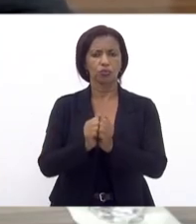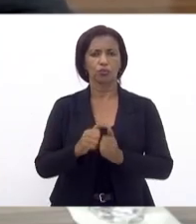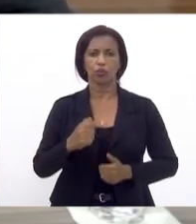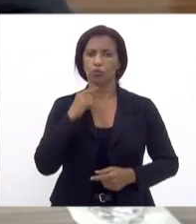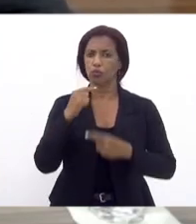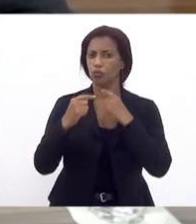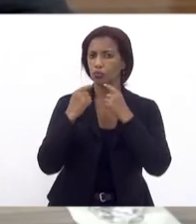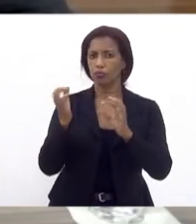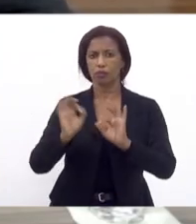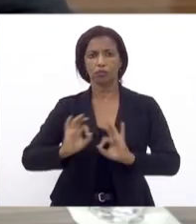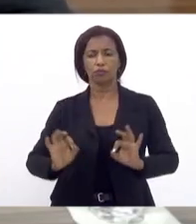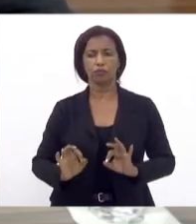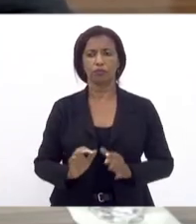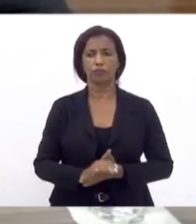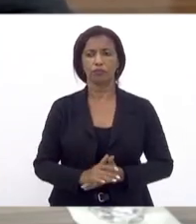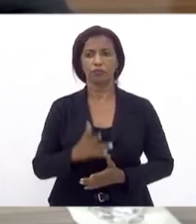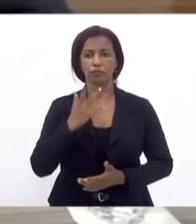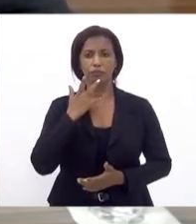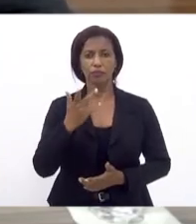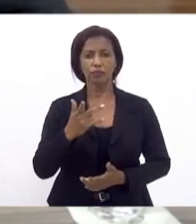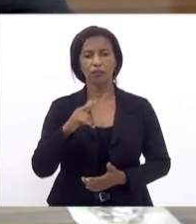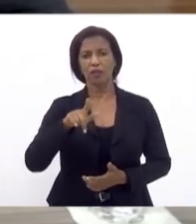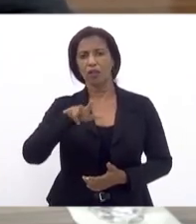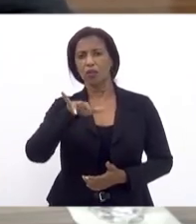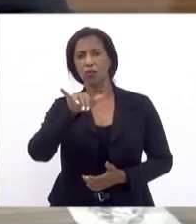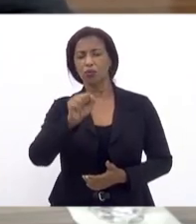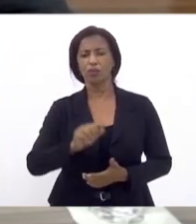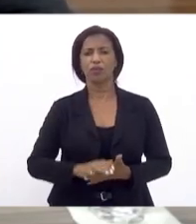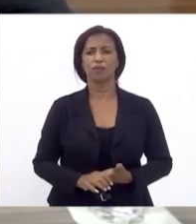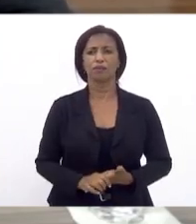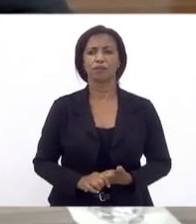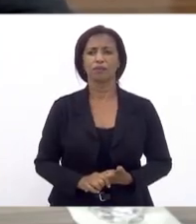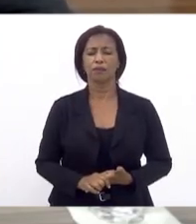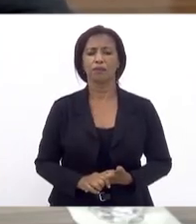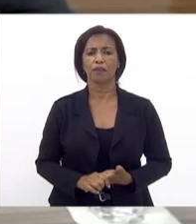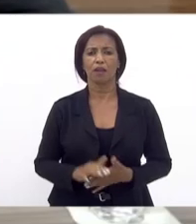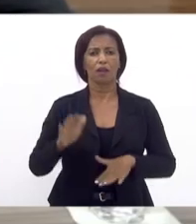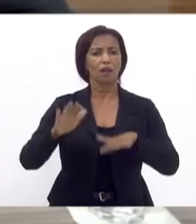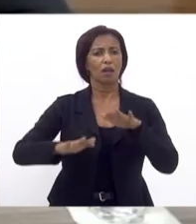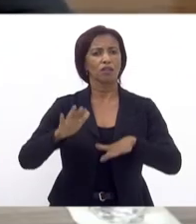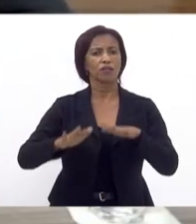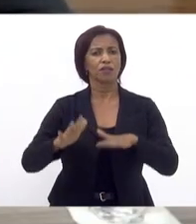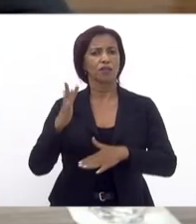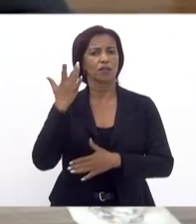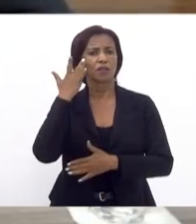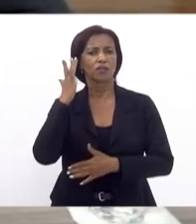dúvida, mas aqui eu quero falar para o Luiz Caetano, por vezes a gente